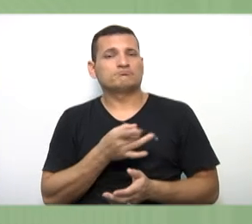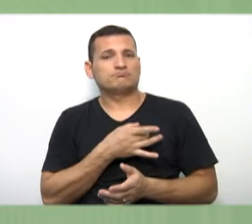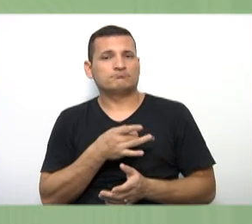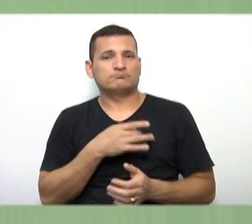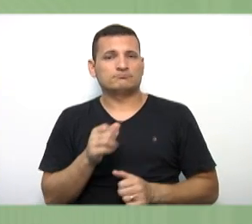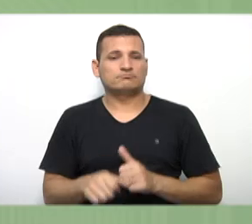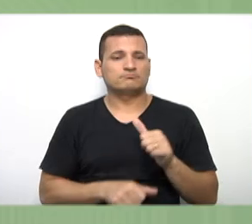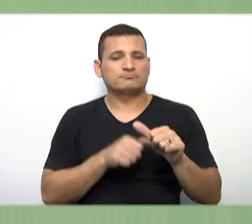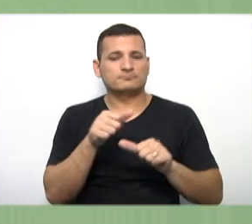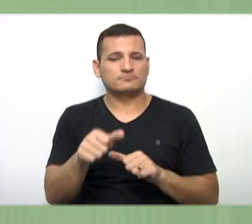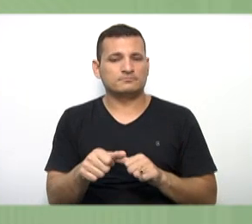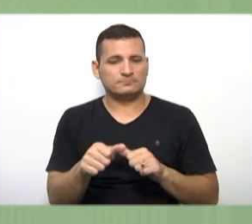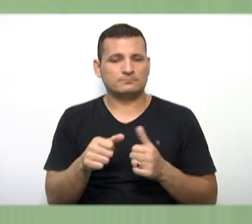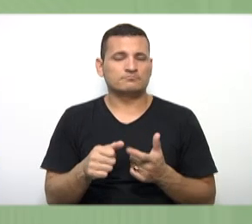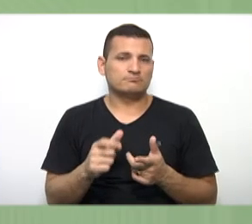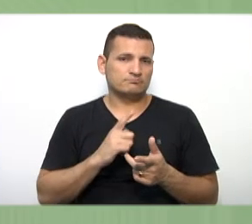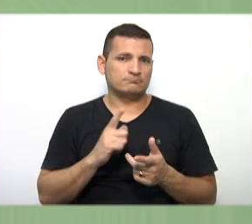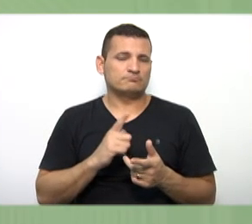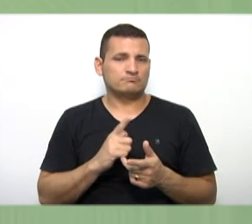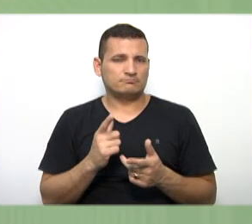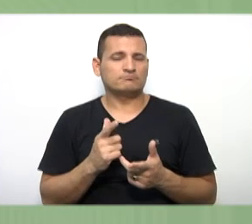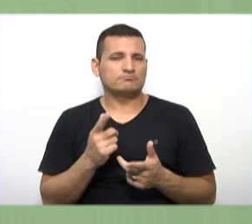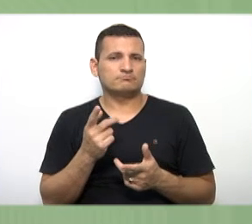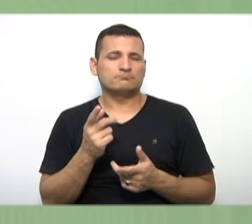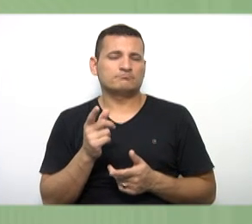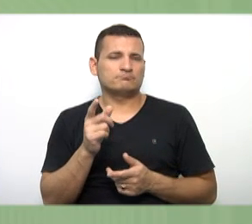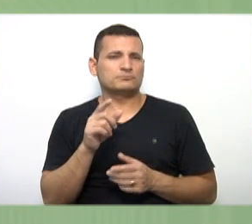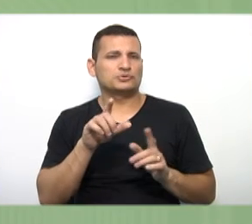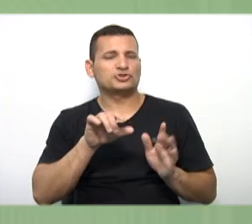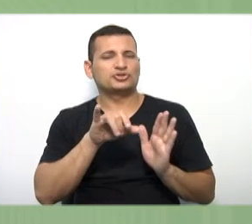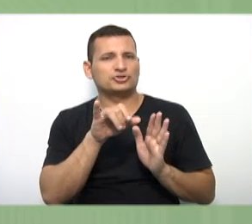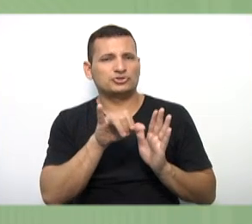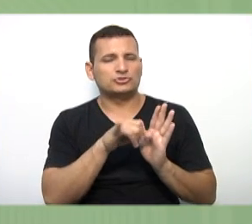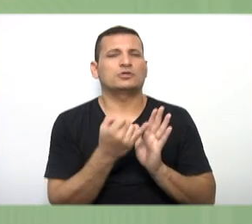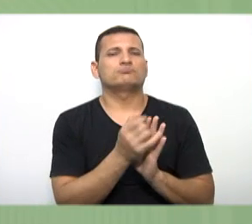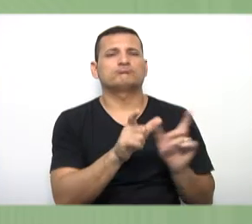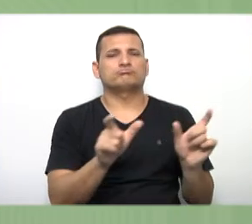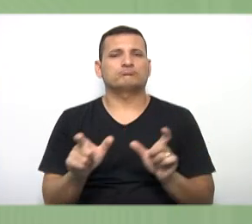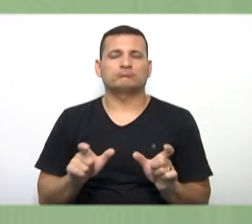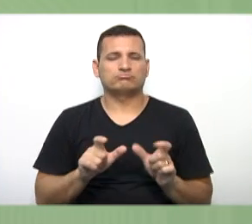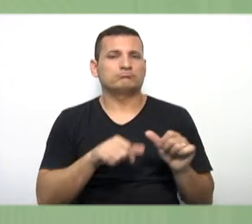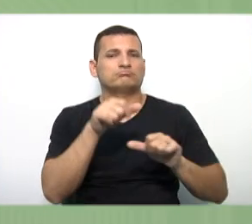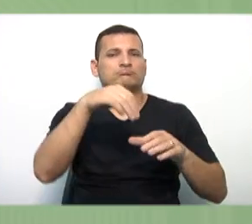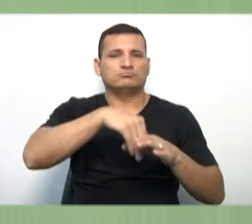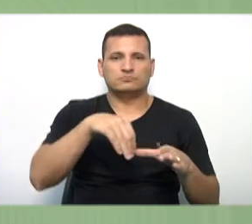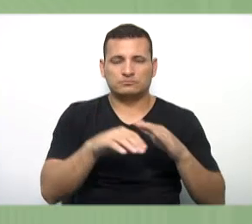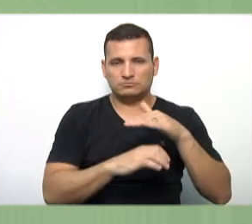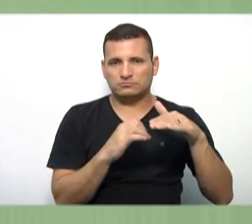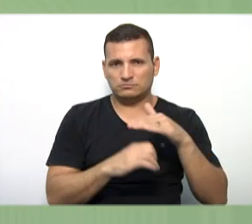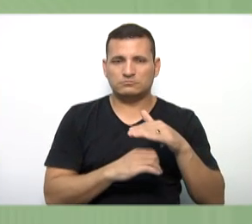mudança que tragam alteração no status do indivíduo dentro de uma organização e com isso